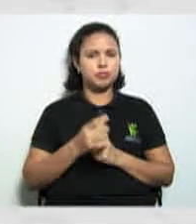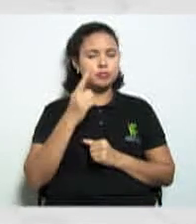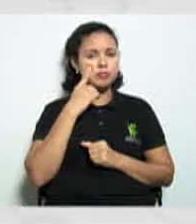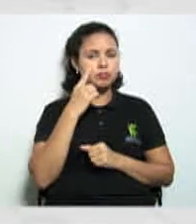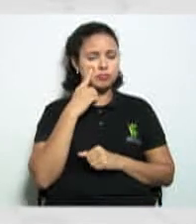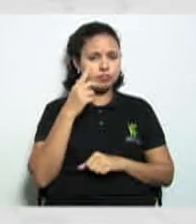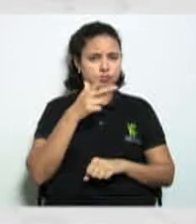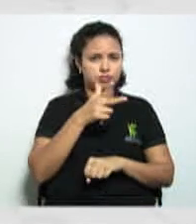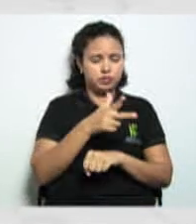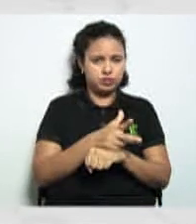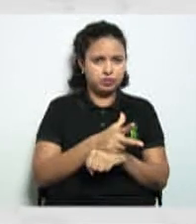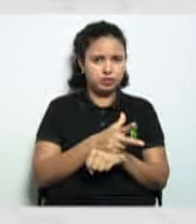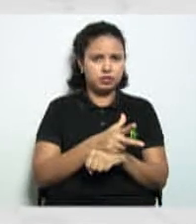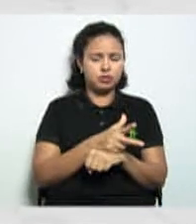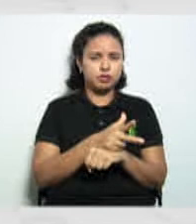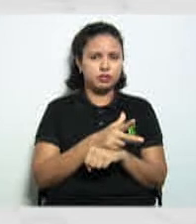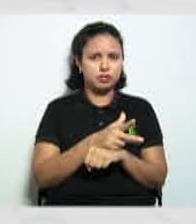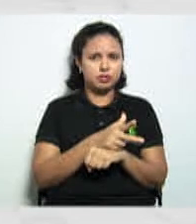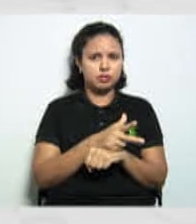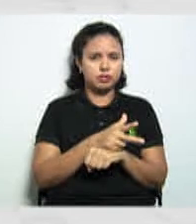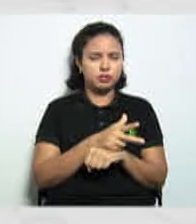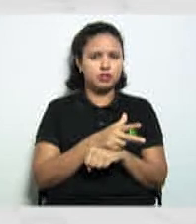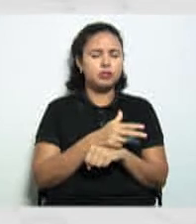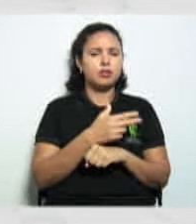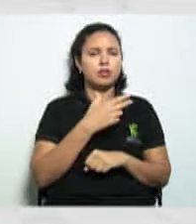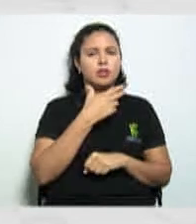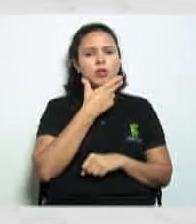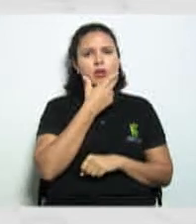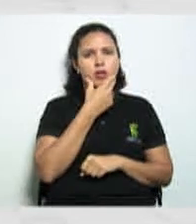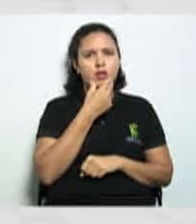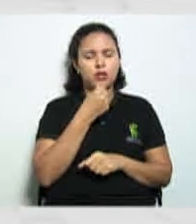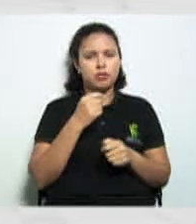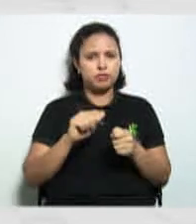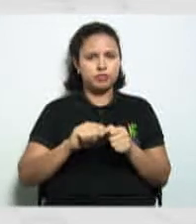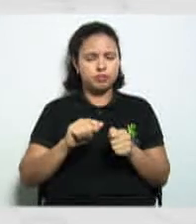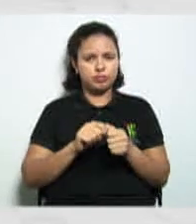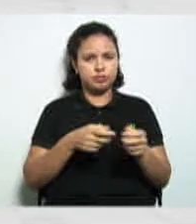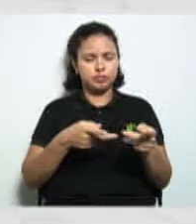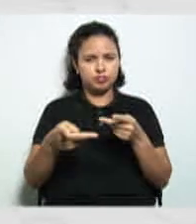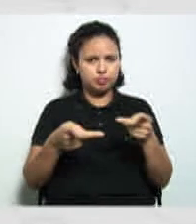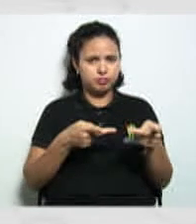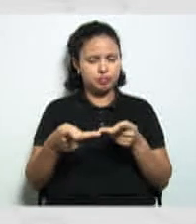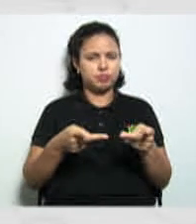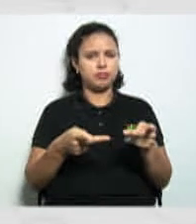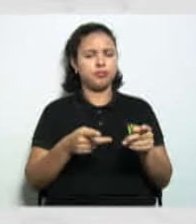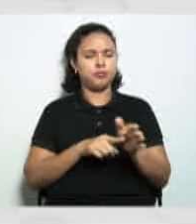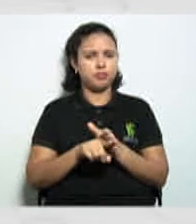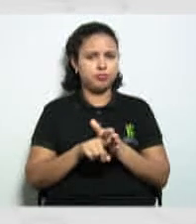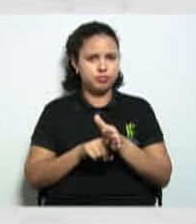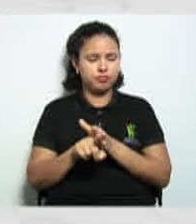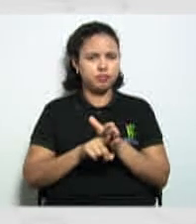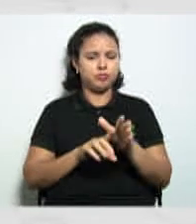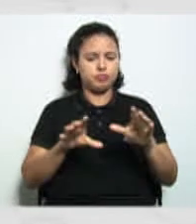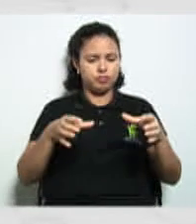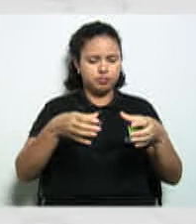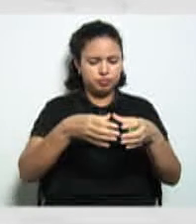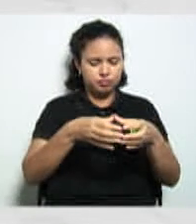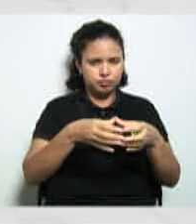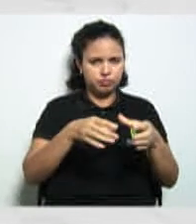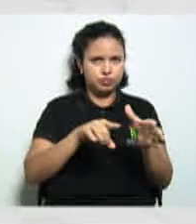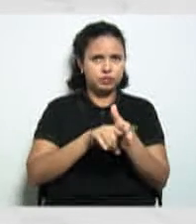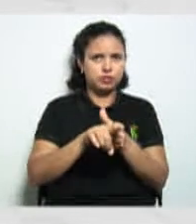vídeo, né? O rapaz fez um projeto e aí passou por uma comissão e tal, porque não